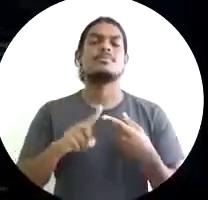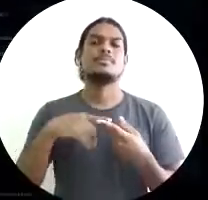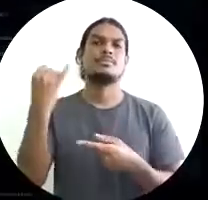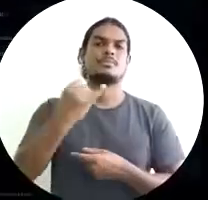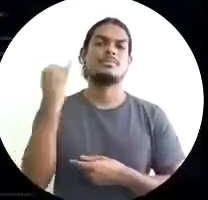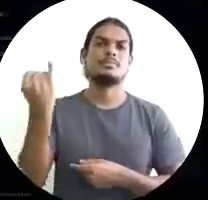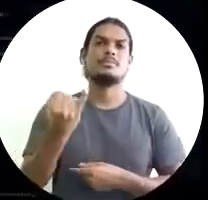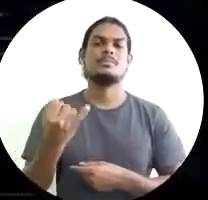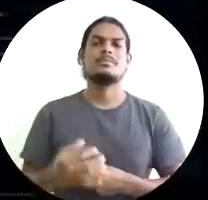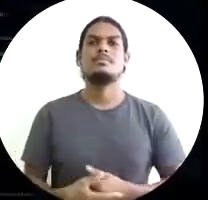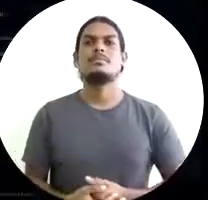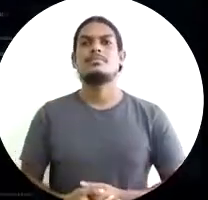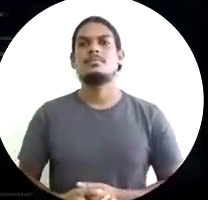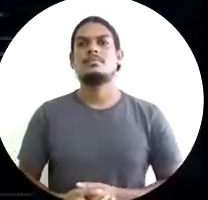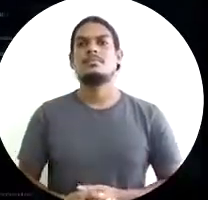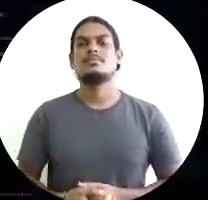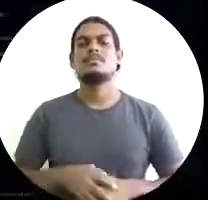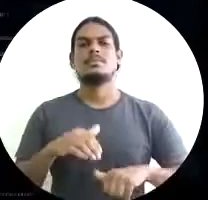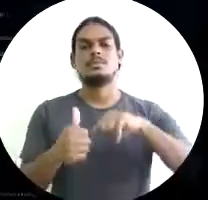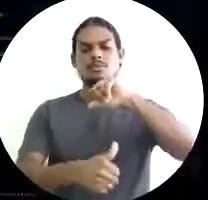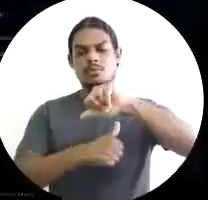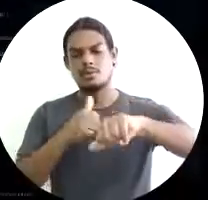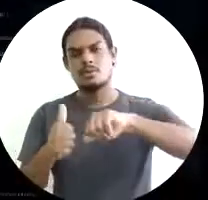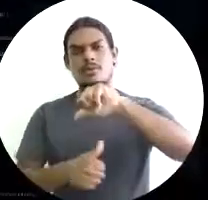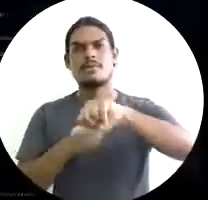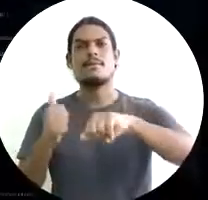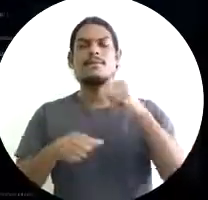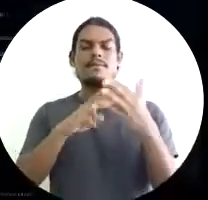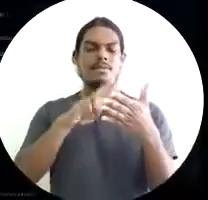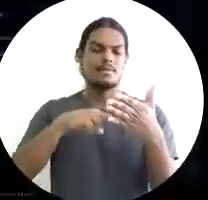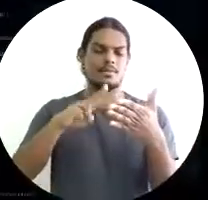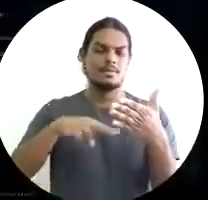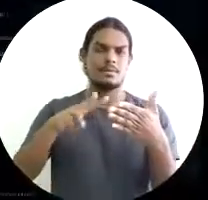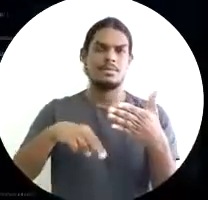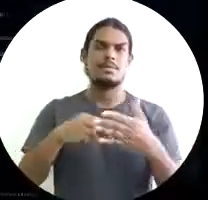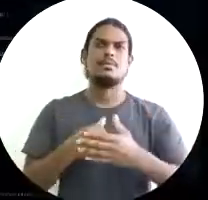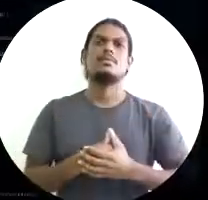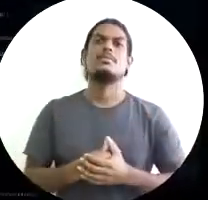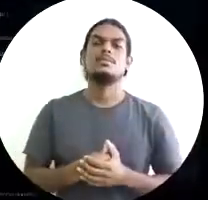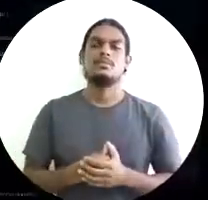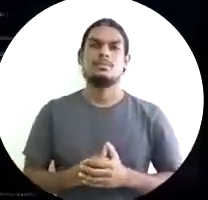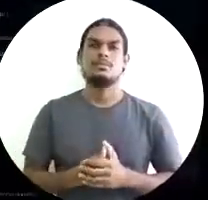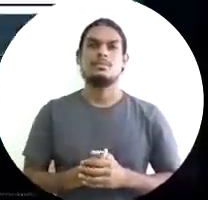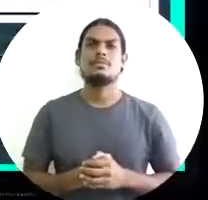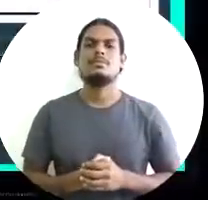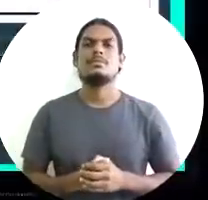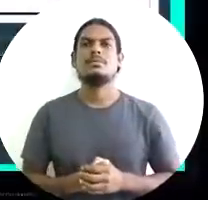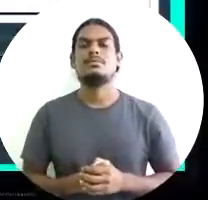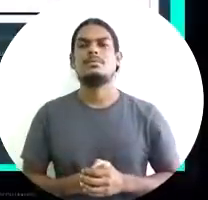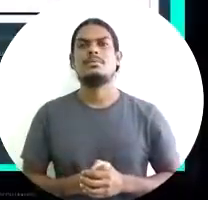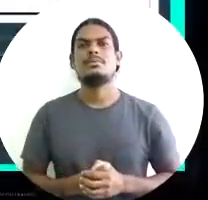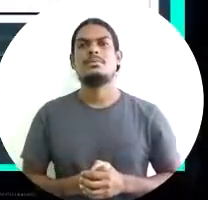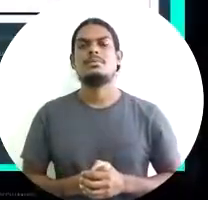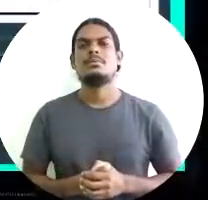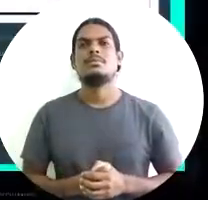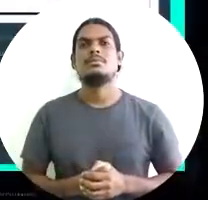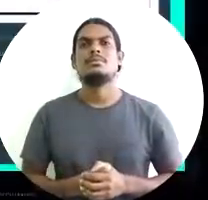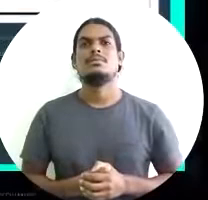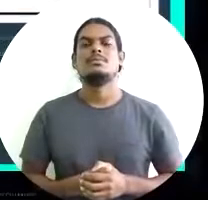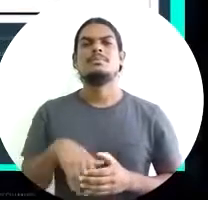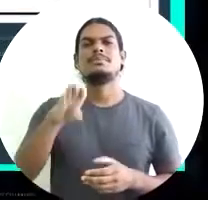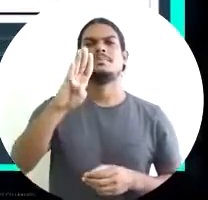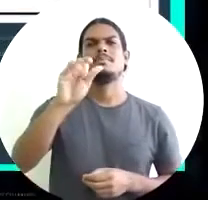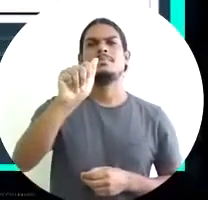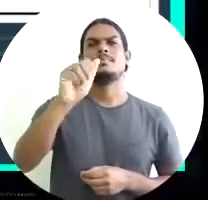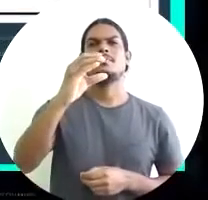o principal. Então modifica e olha no navegador. Modifica e olha. A